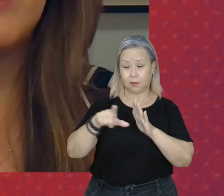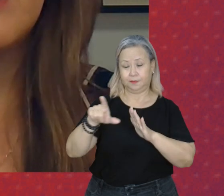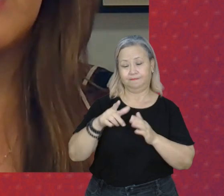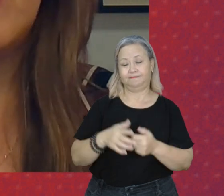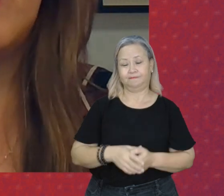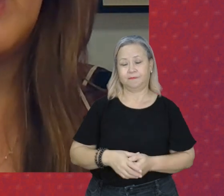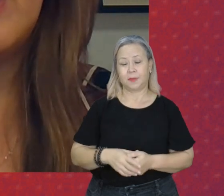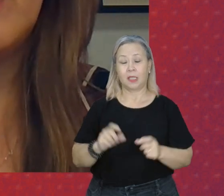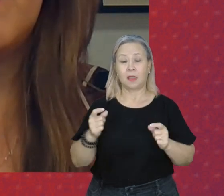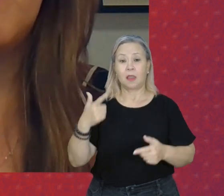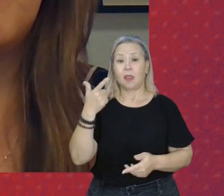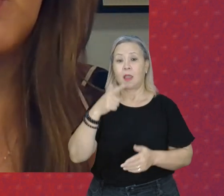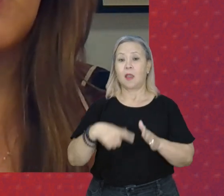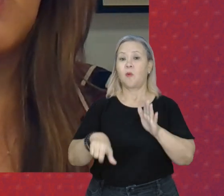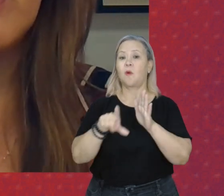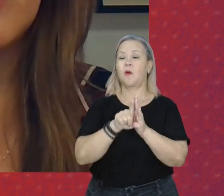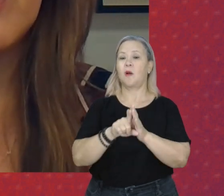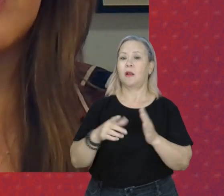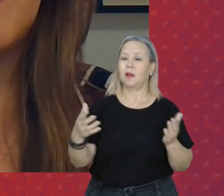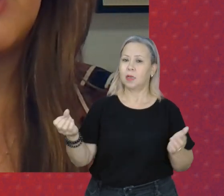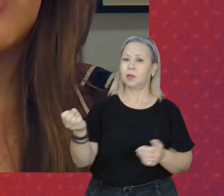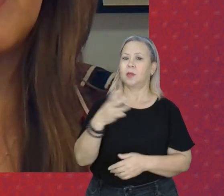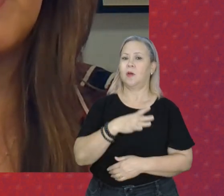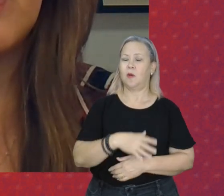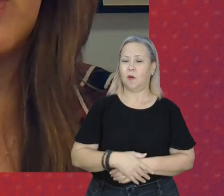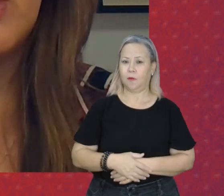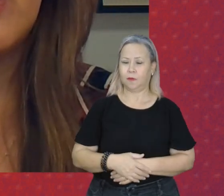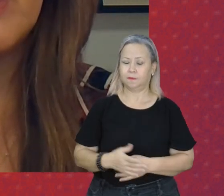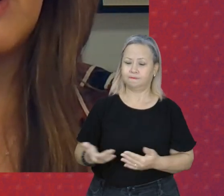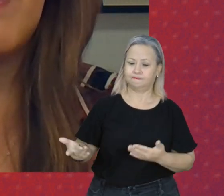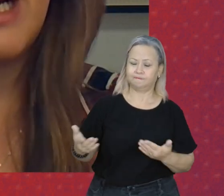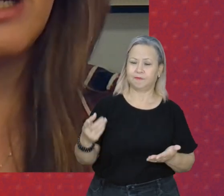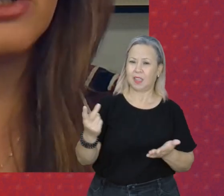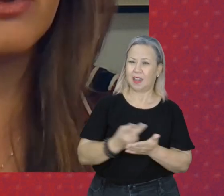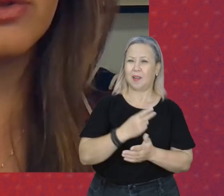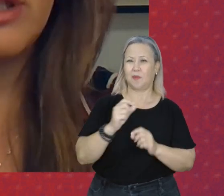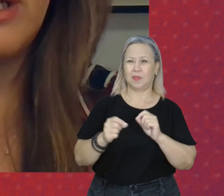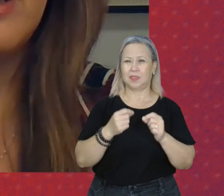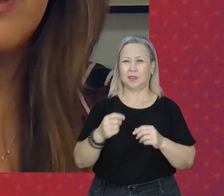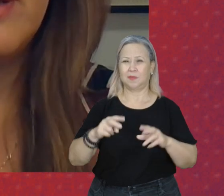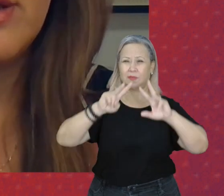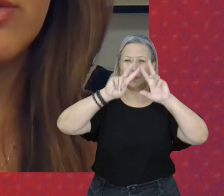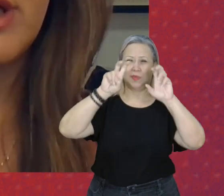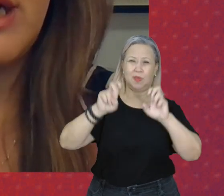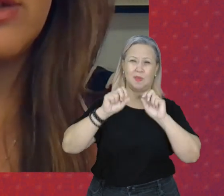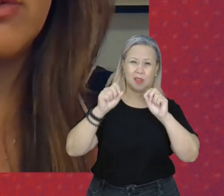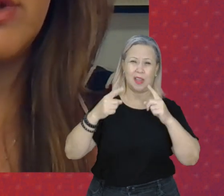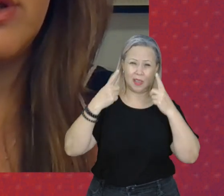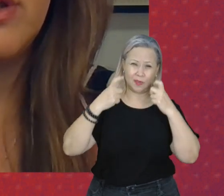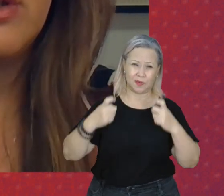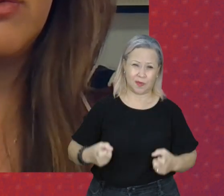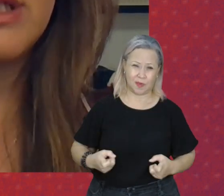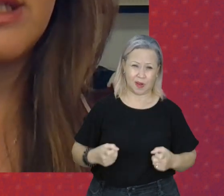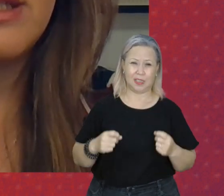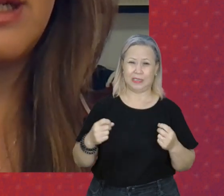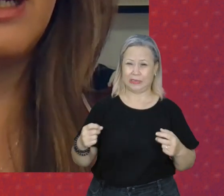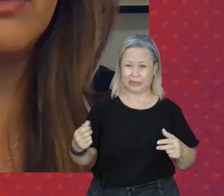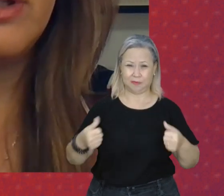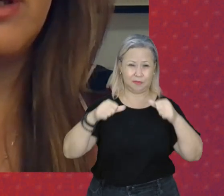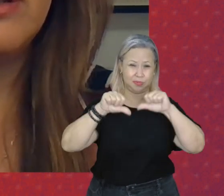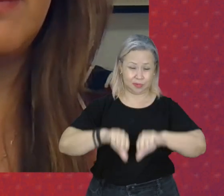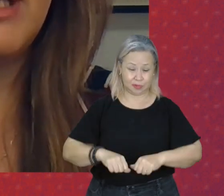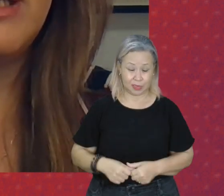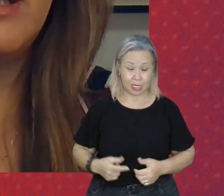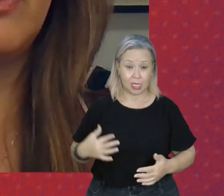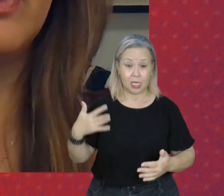uma conquista que veio por conta justamente de episódios traumáticos, né? Desde o caso do